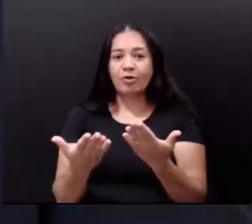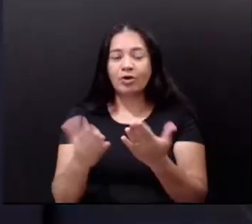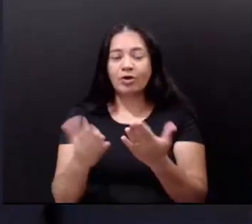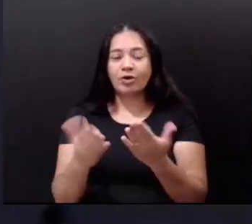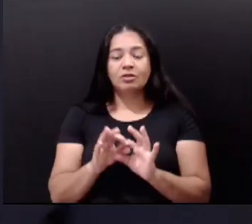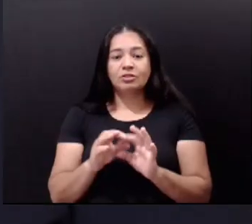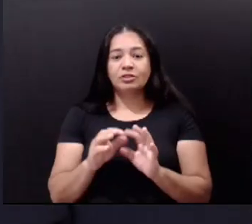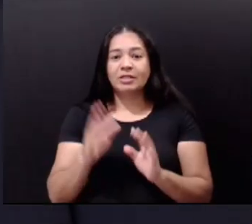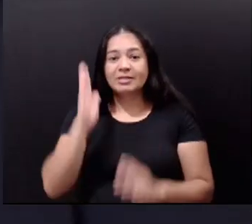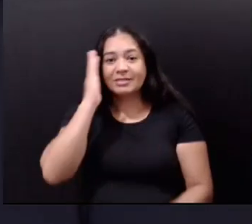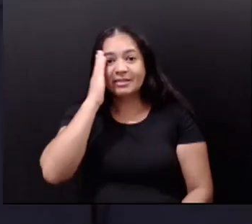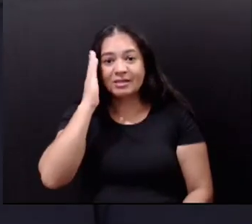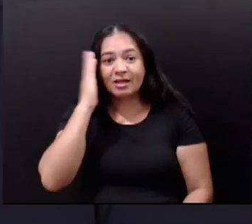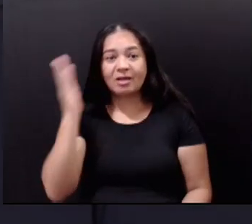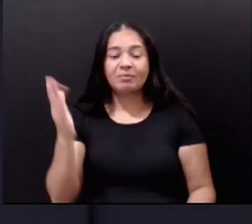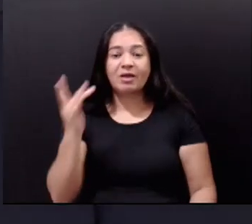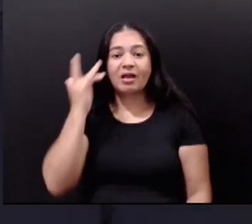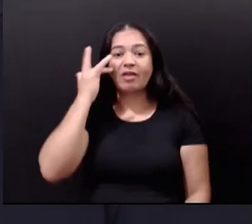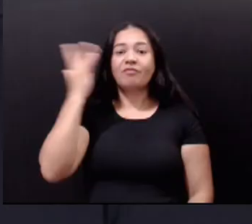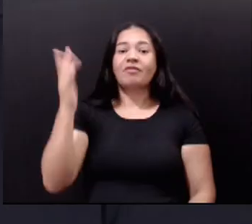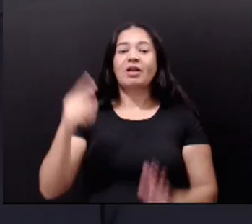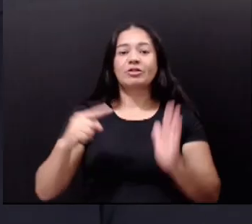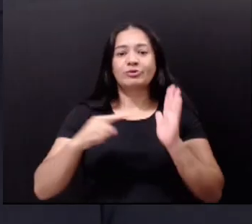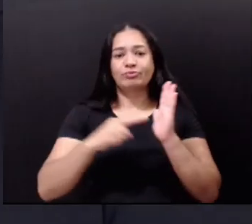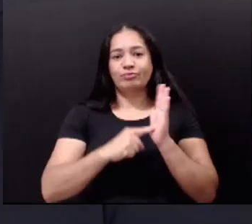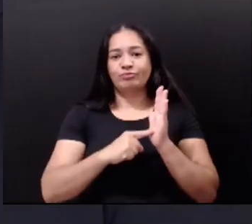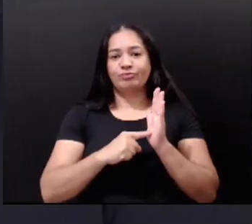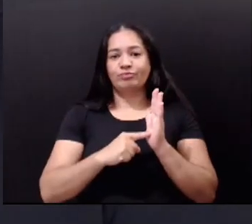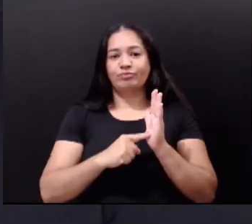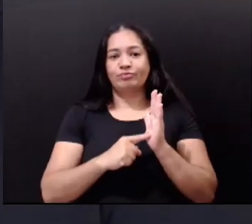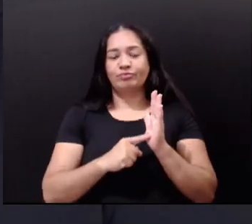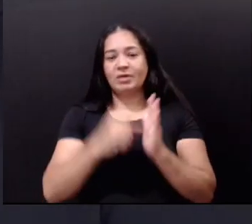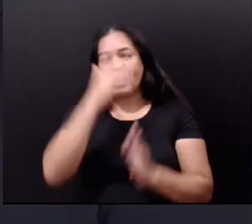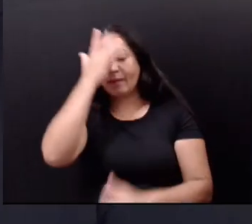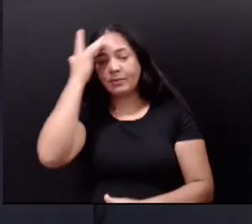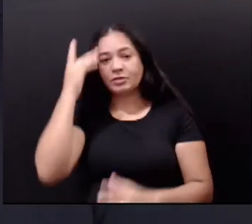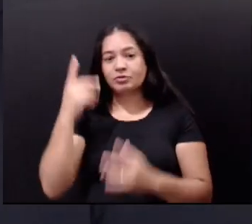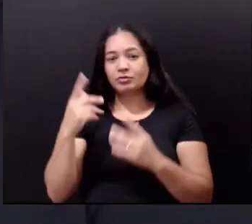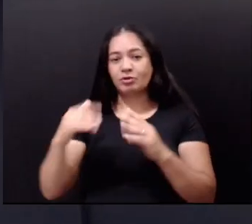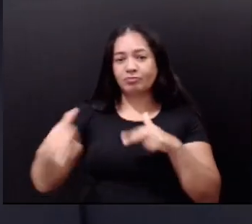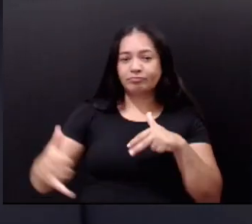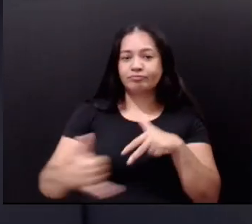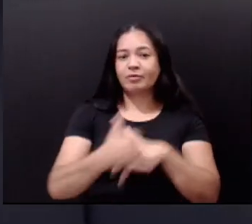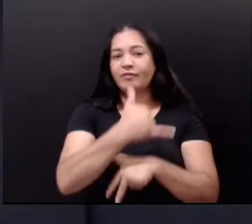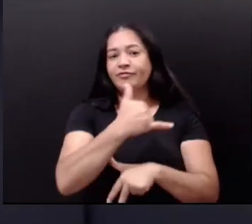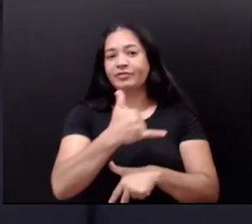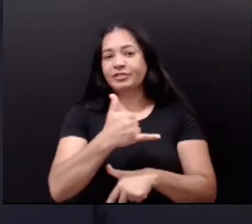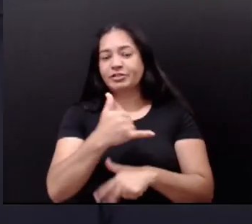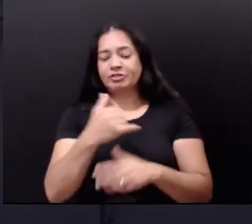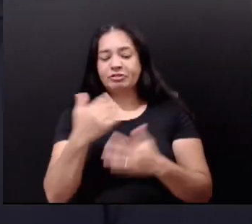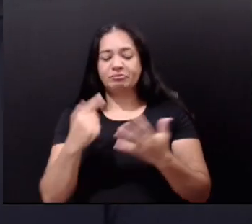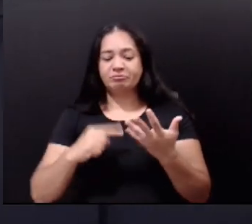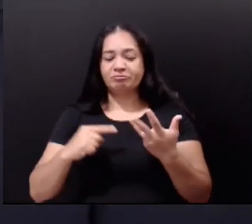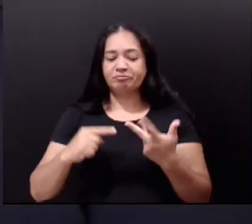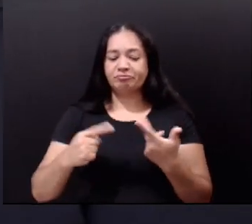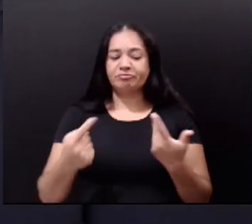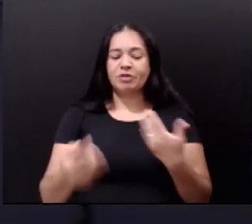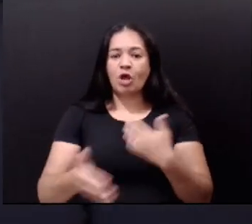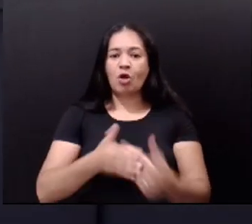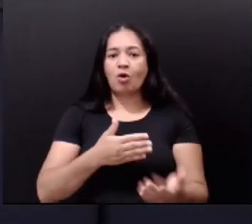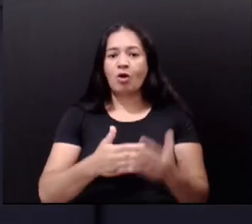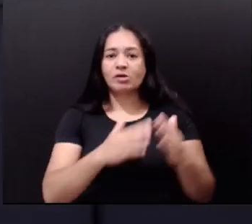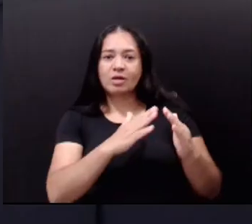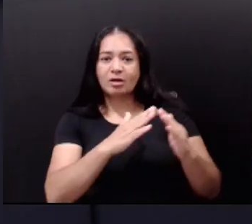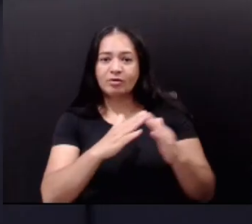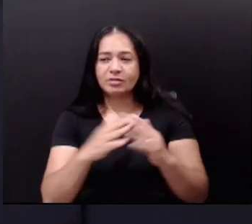mais fácil até de denunciar alguém que está sendo vítima de abuso, de exploração, de negligência. Qualquer vizinho consegue detectar, ver,